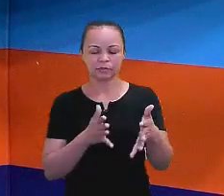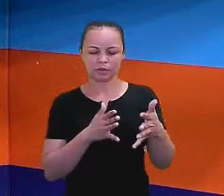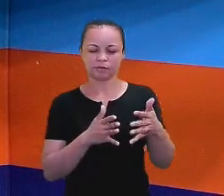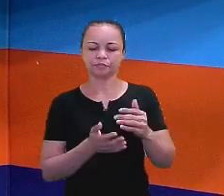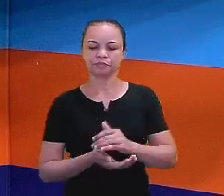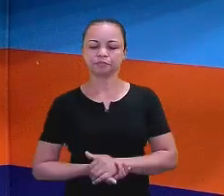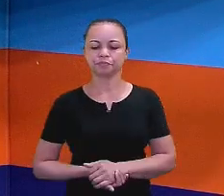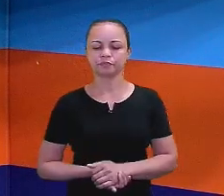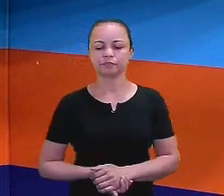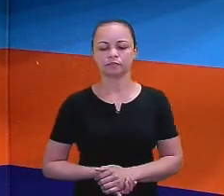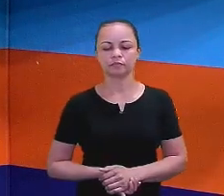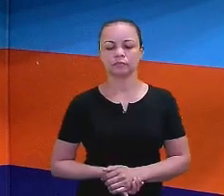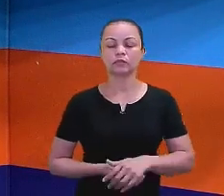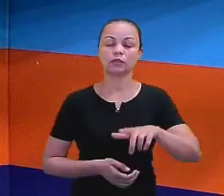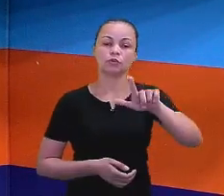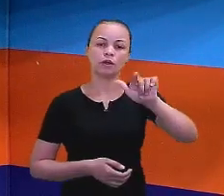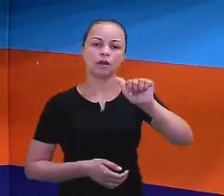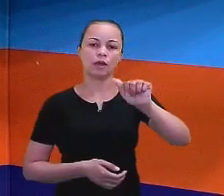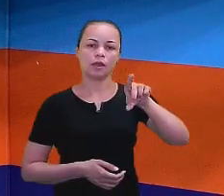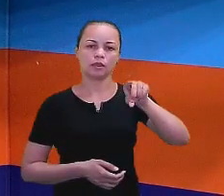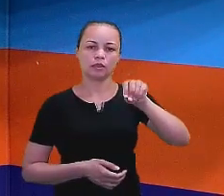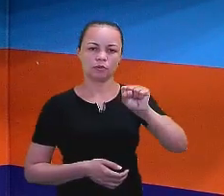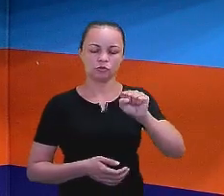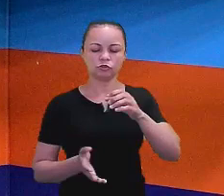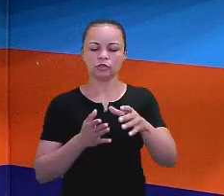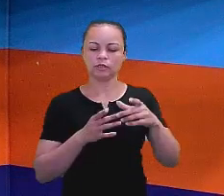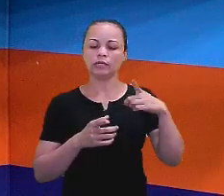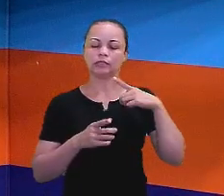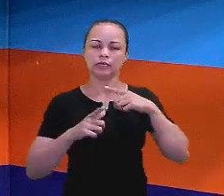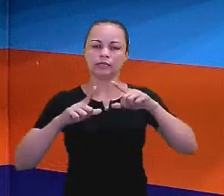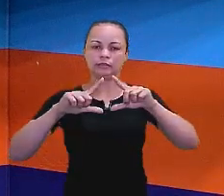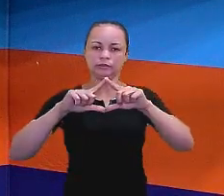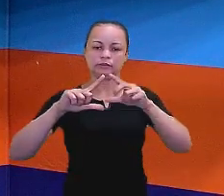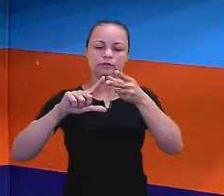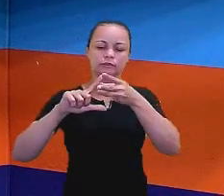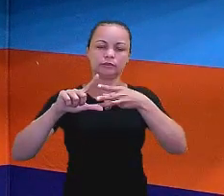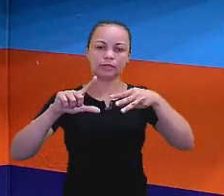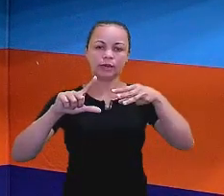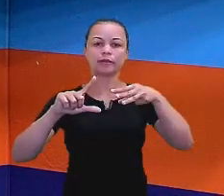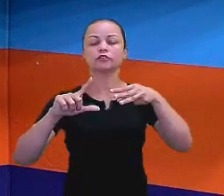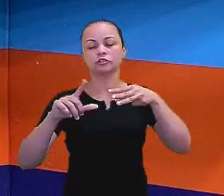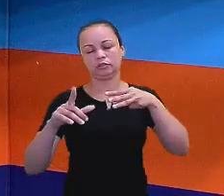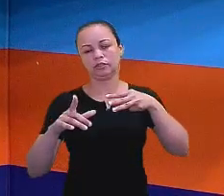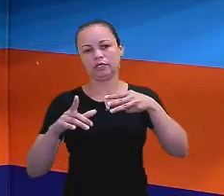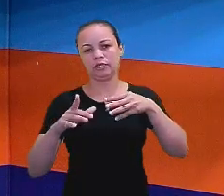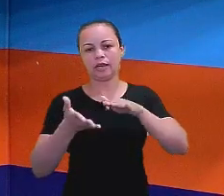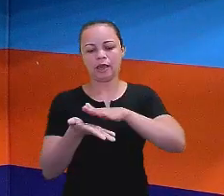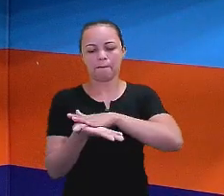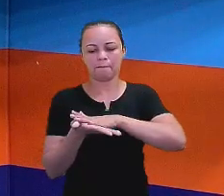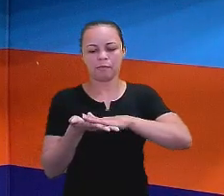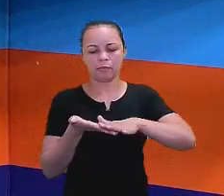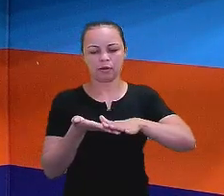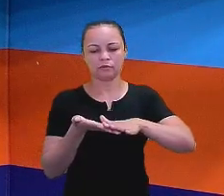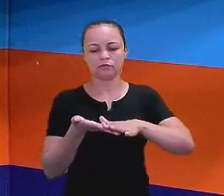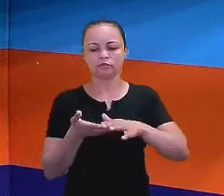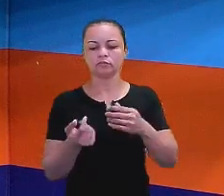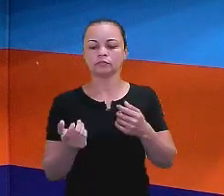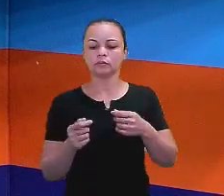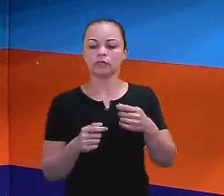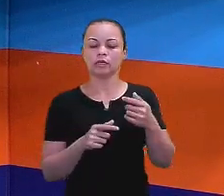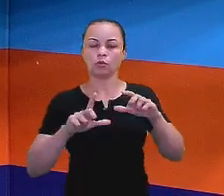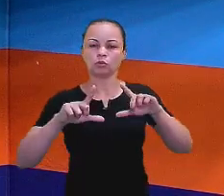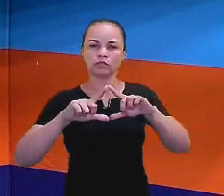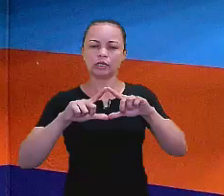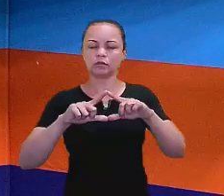continuar. Então, lados, o triângulo possui três lados e é uma figura plana. Os triângulos não